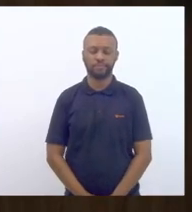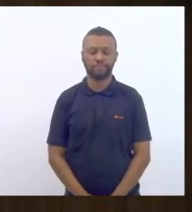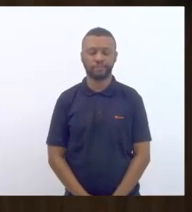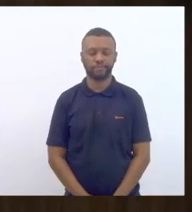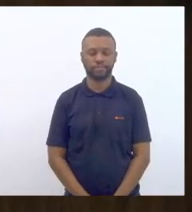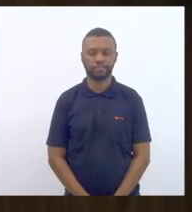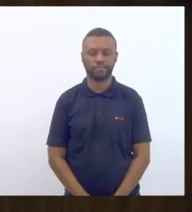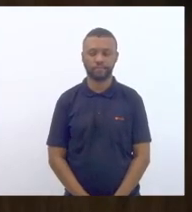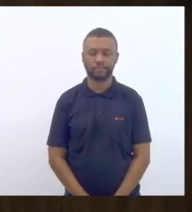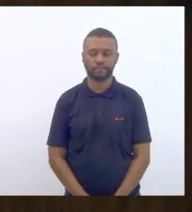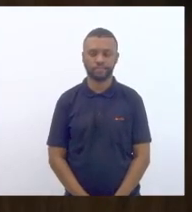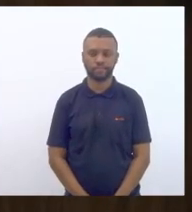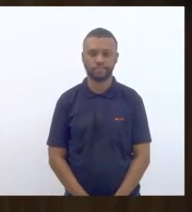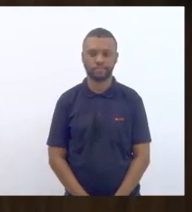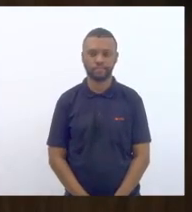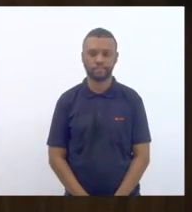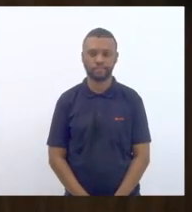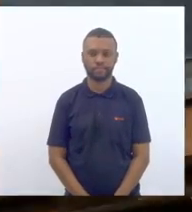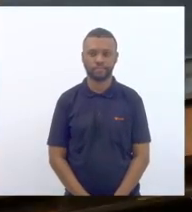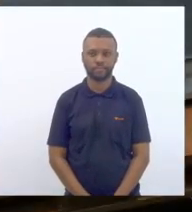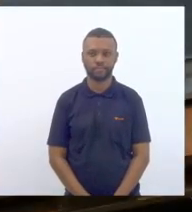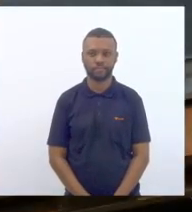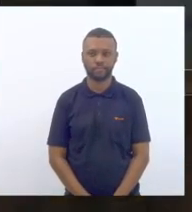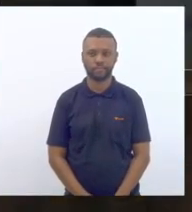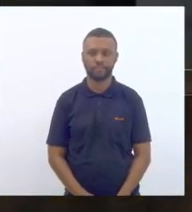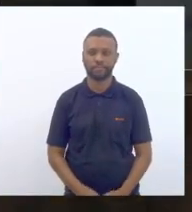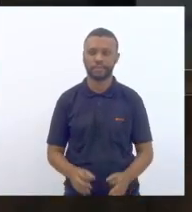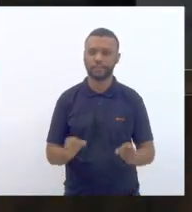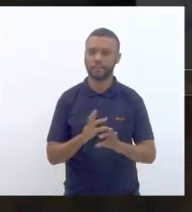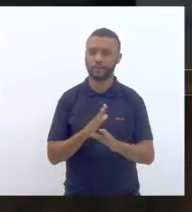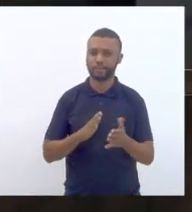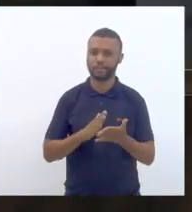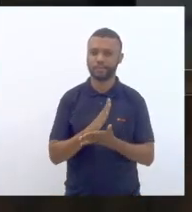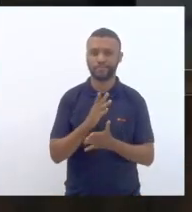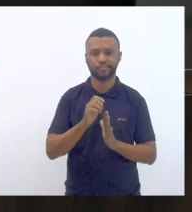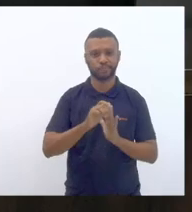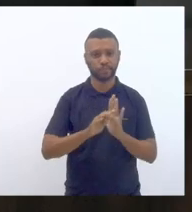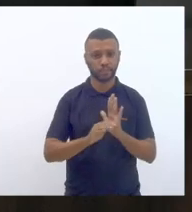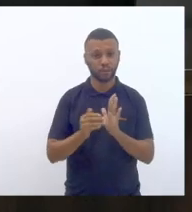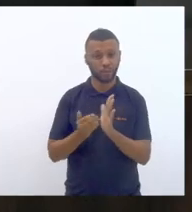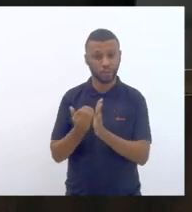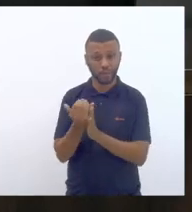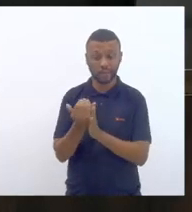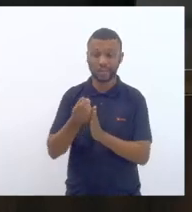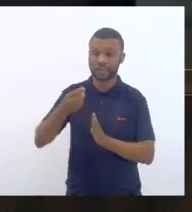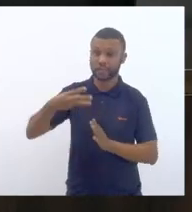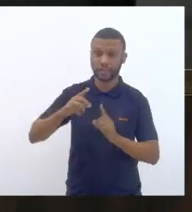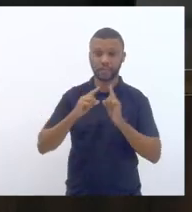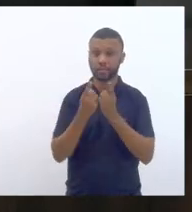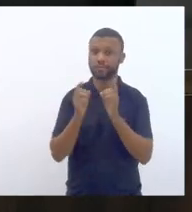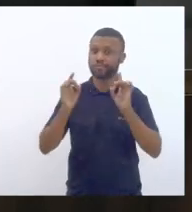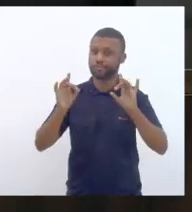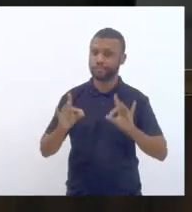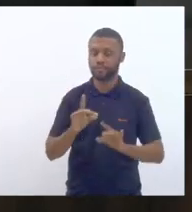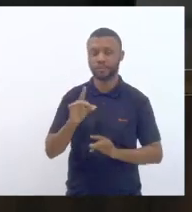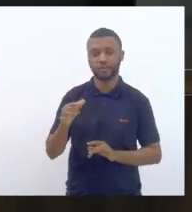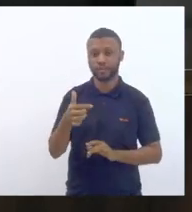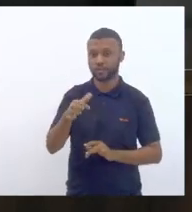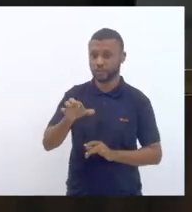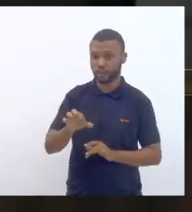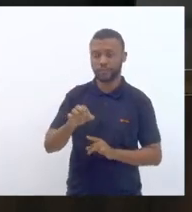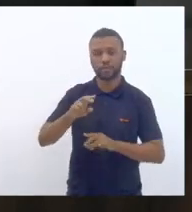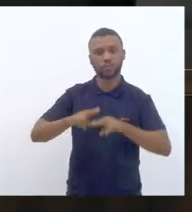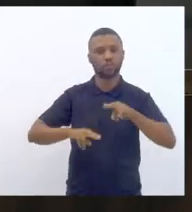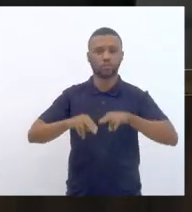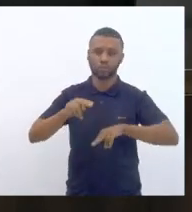18 horas e 57 minutos. Lida e aprovada a ata, passa-se a ordem da terceira sessão extraordinária do dia 29 de